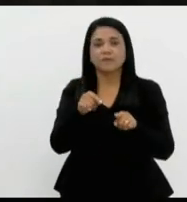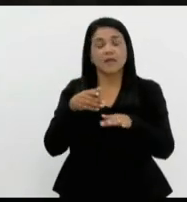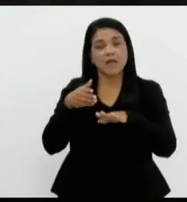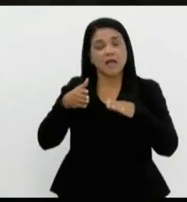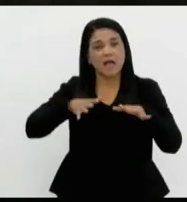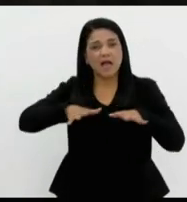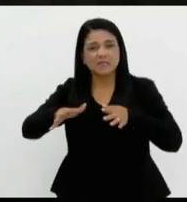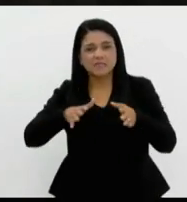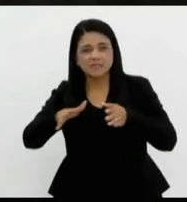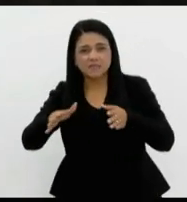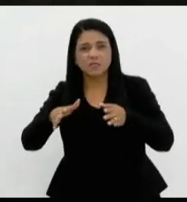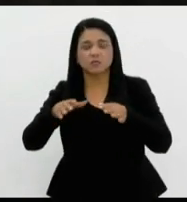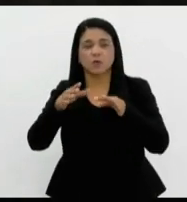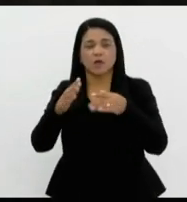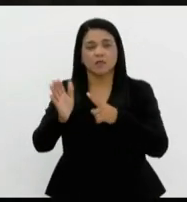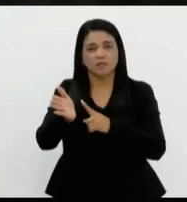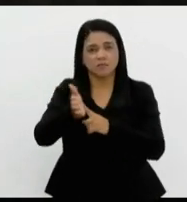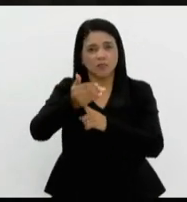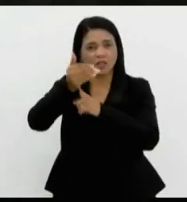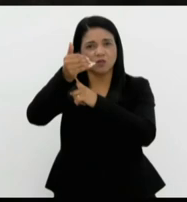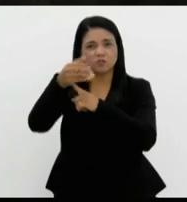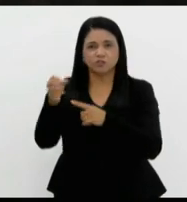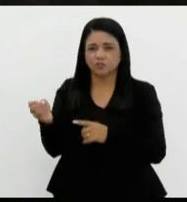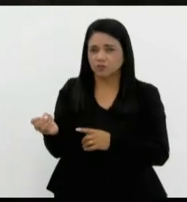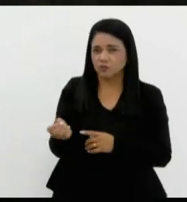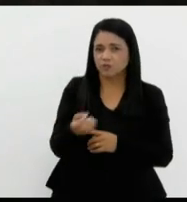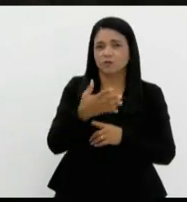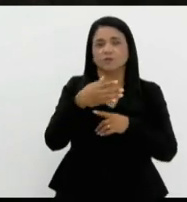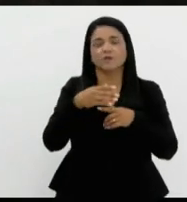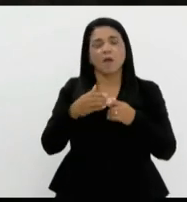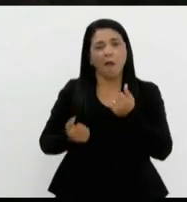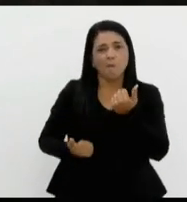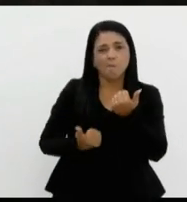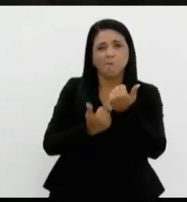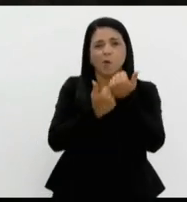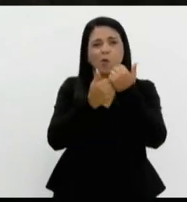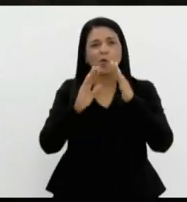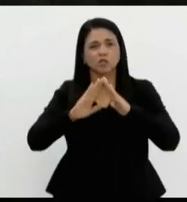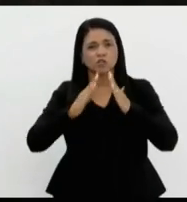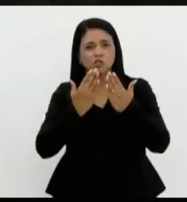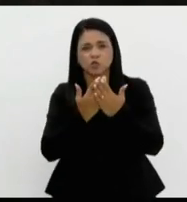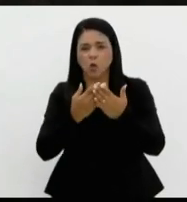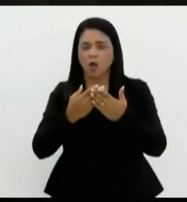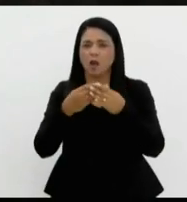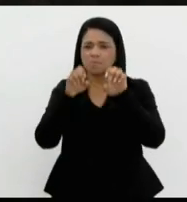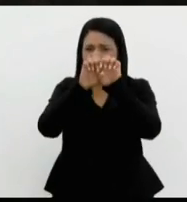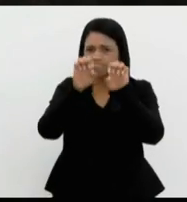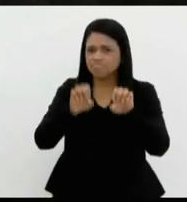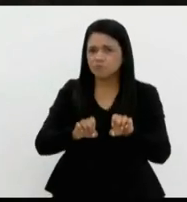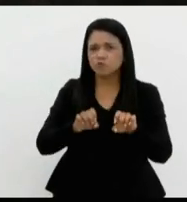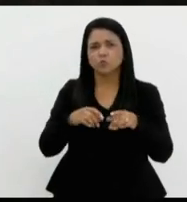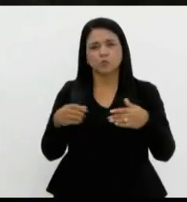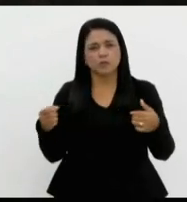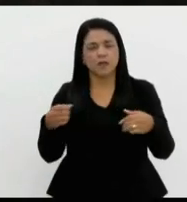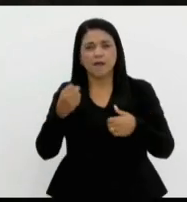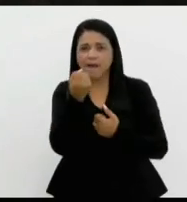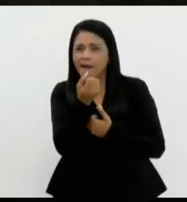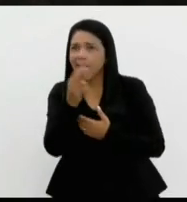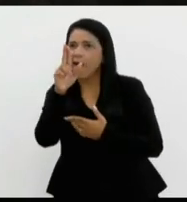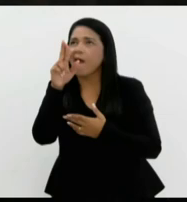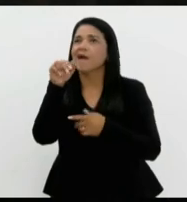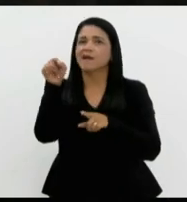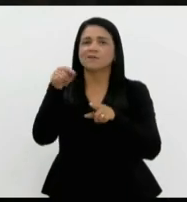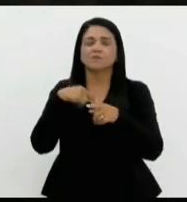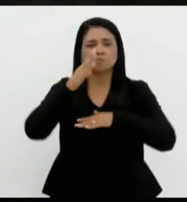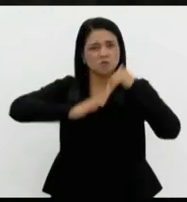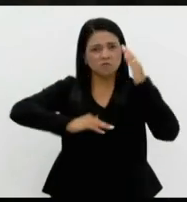à tecnologia, inovação, todo o apoio, escolas bem equipadas, com ar-condicionado, profissional